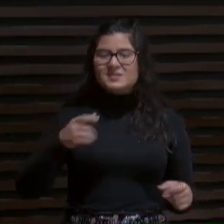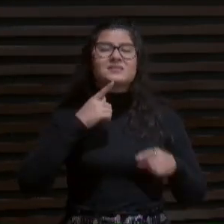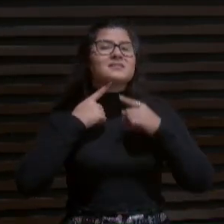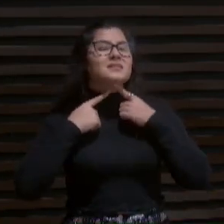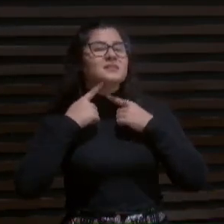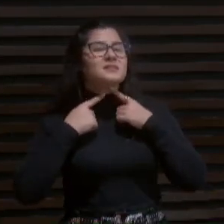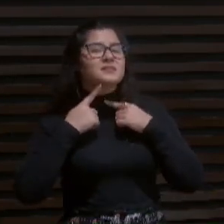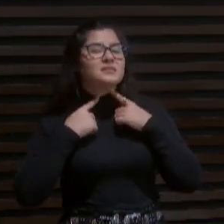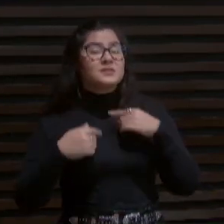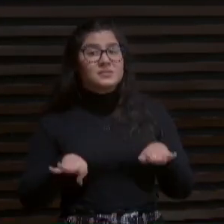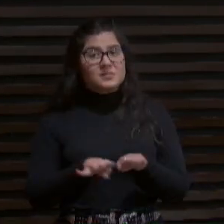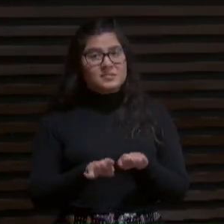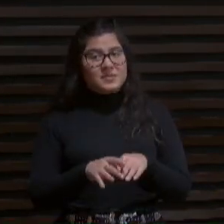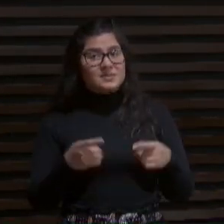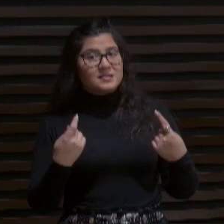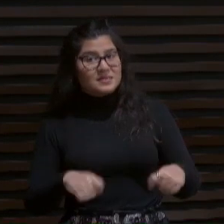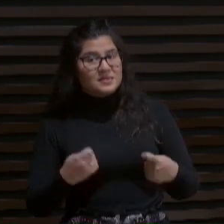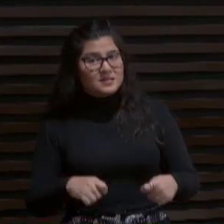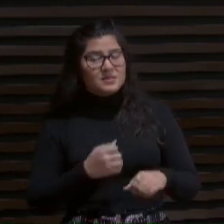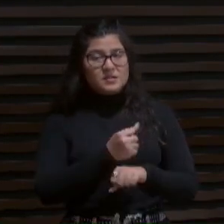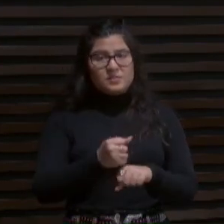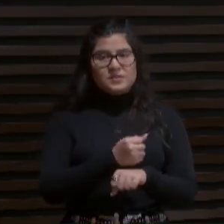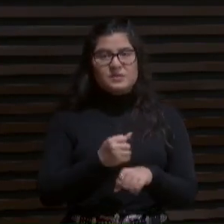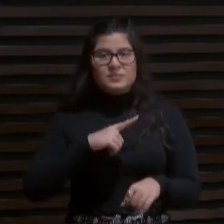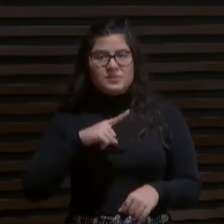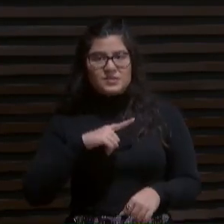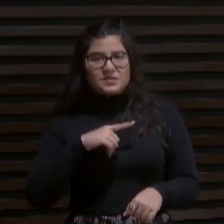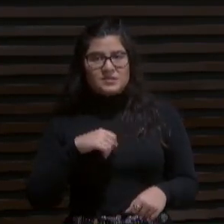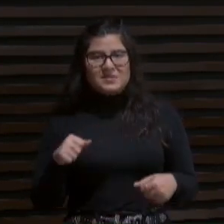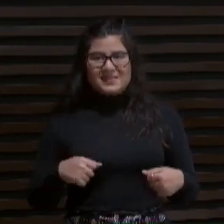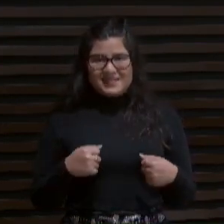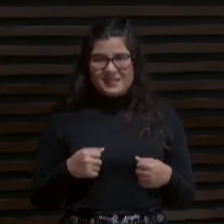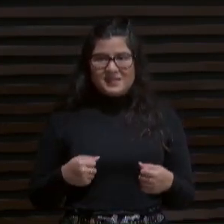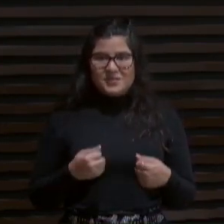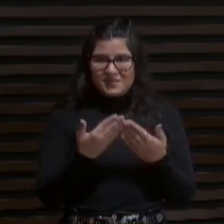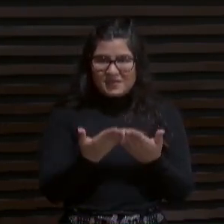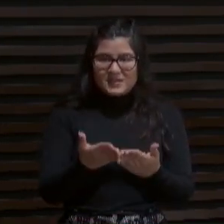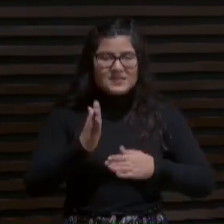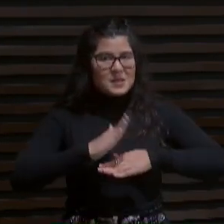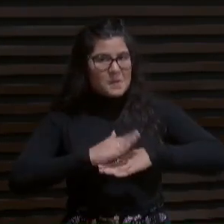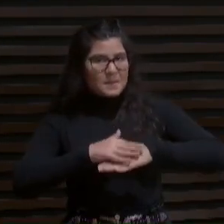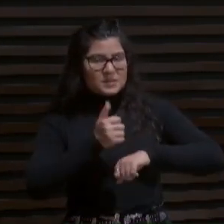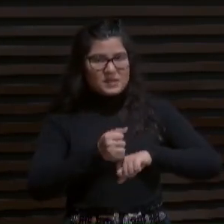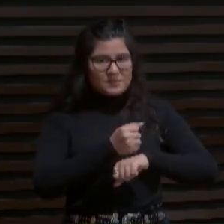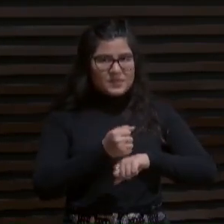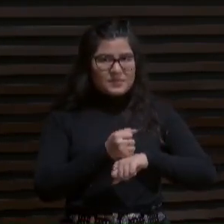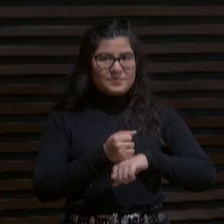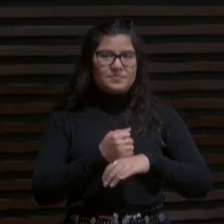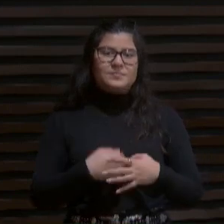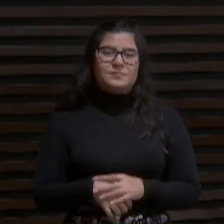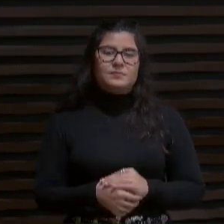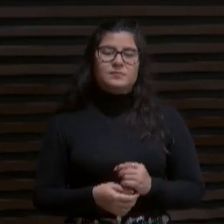grande necessidade que Abraão tinha. E ele oferece mais para ver se Abraão não lhe ofereceria o